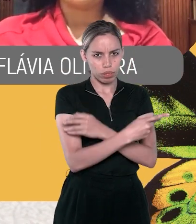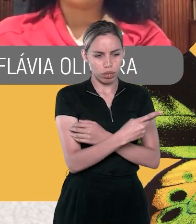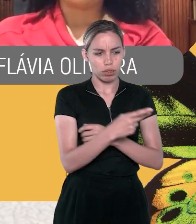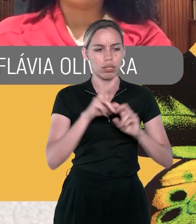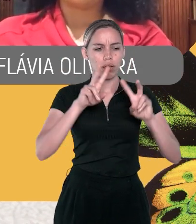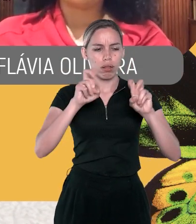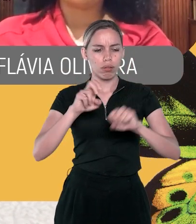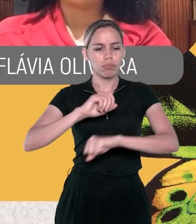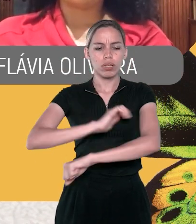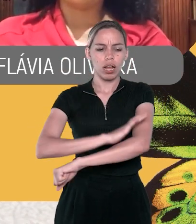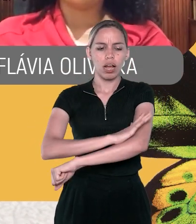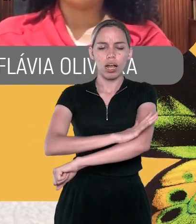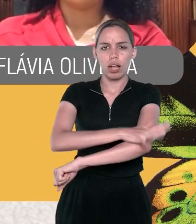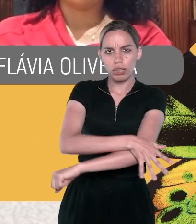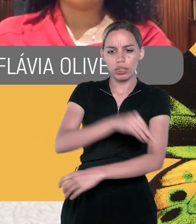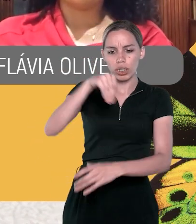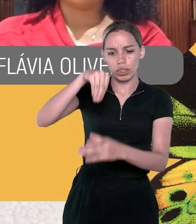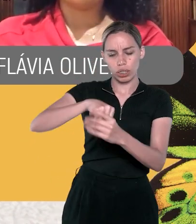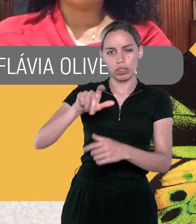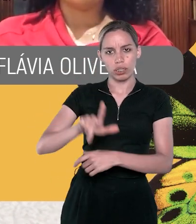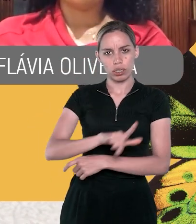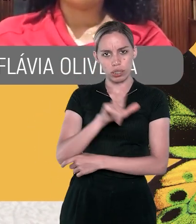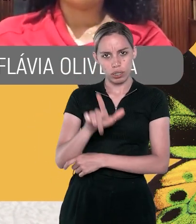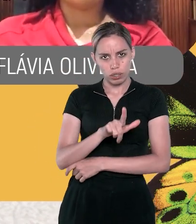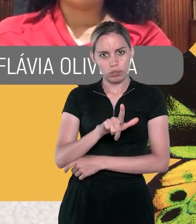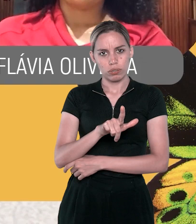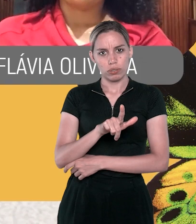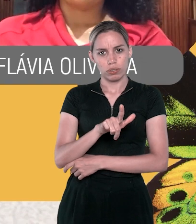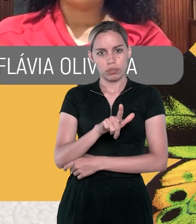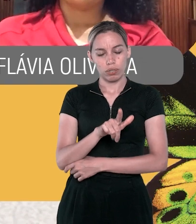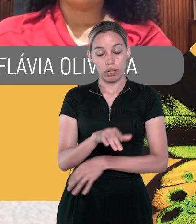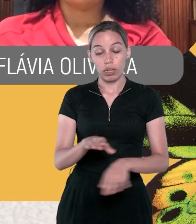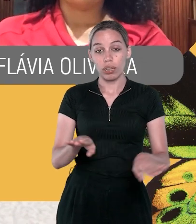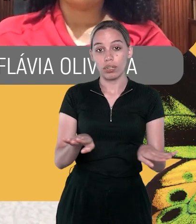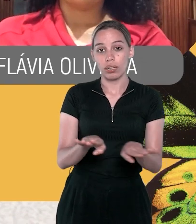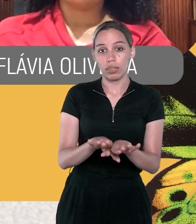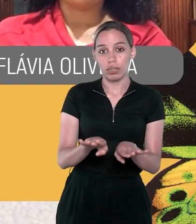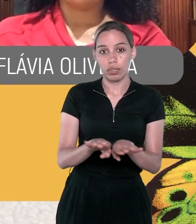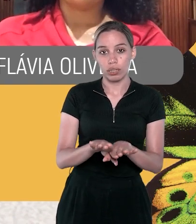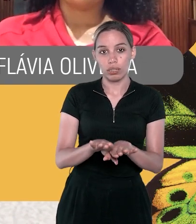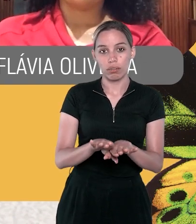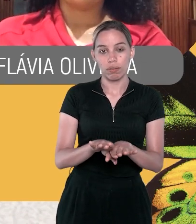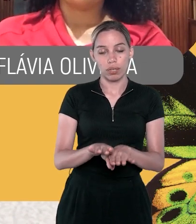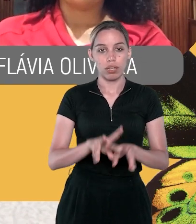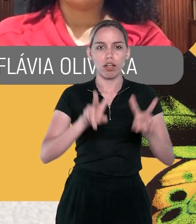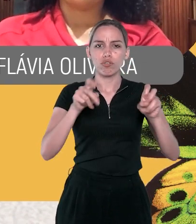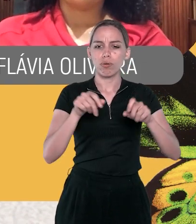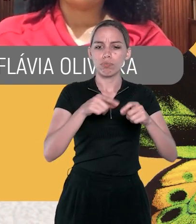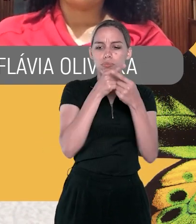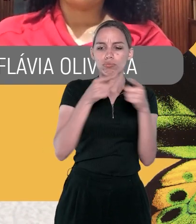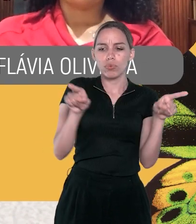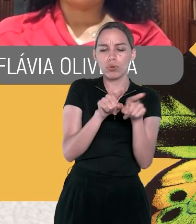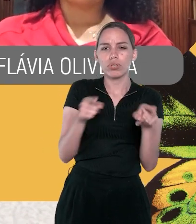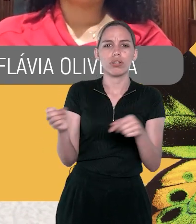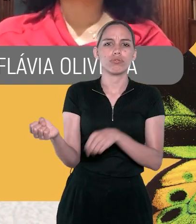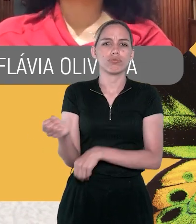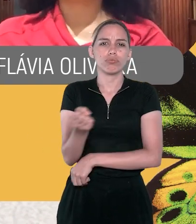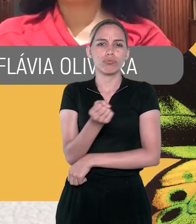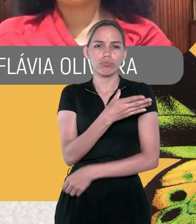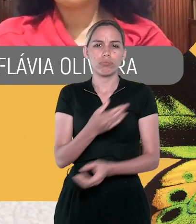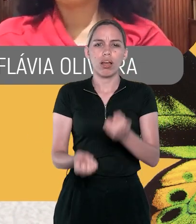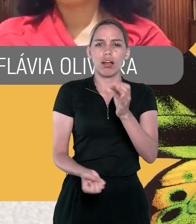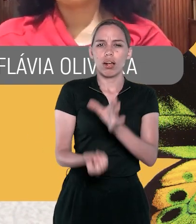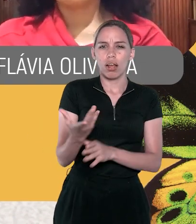racismo na literatura e também essas modalidades musicais também que surgiram e que